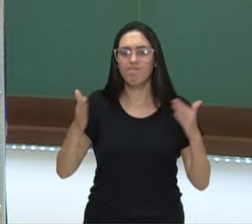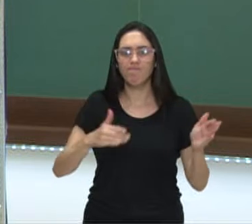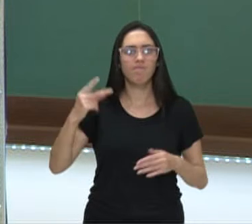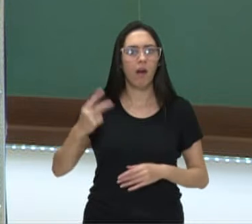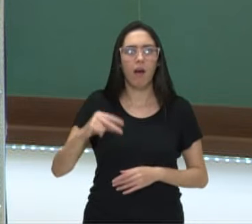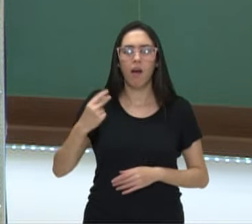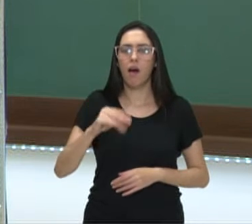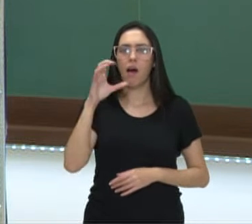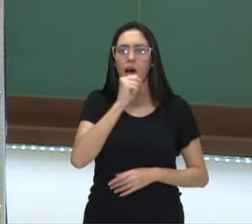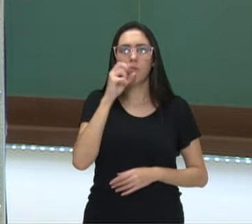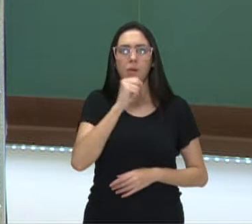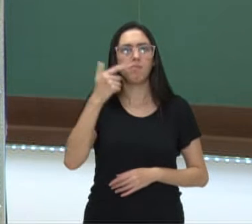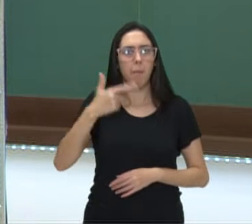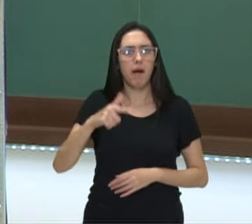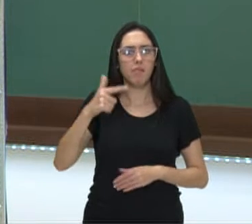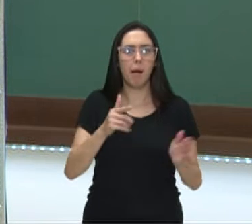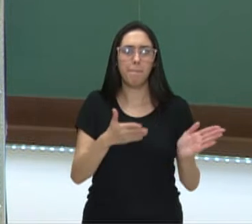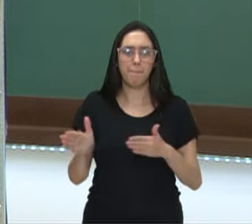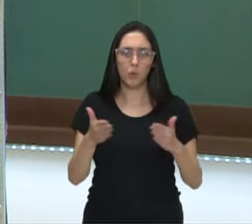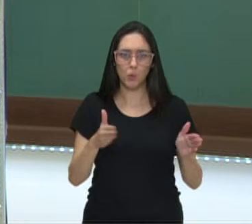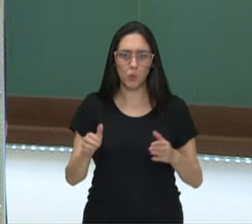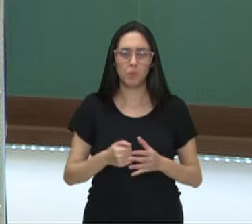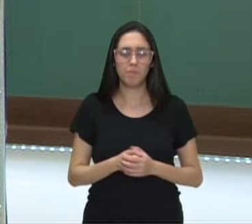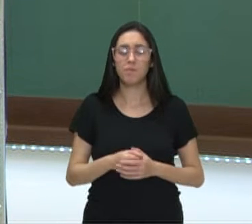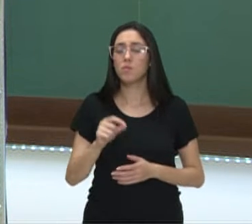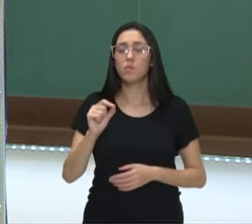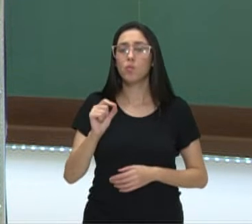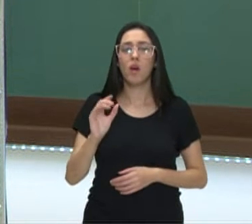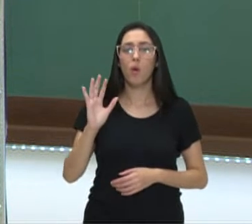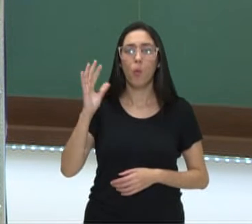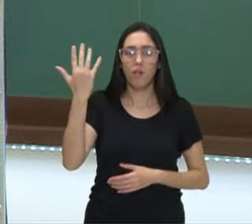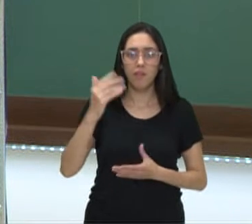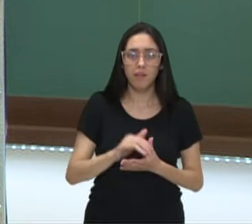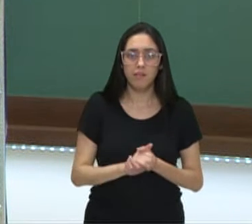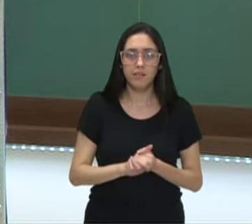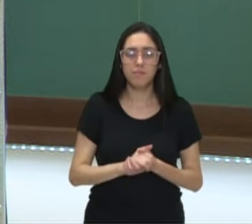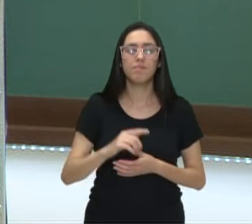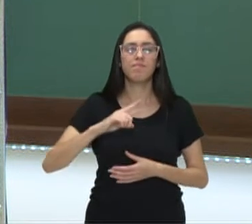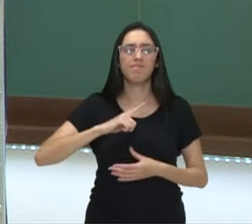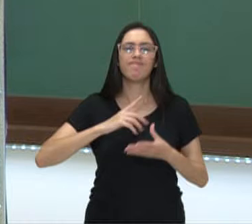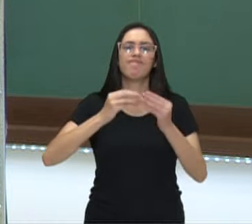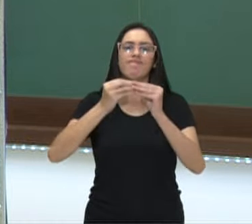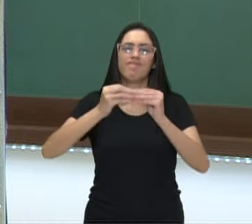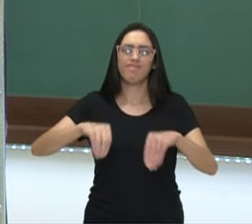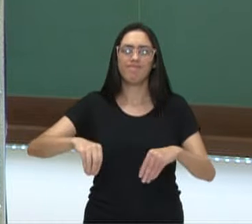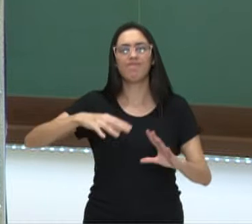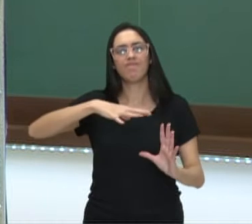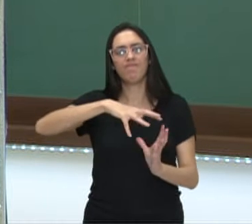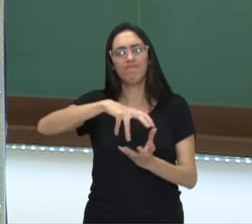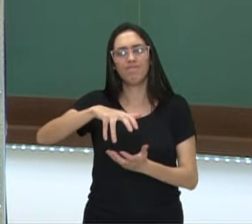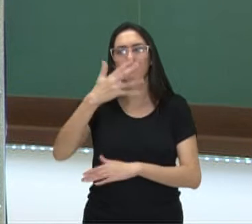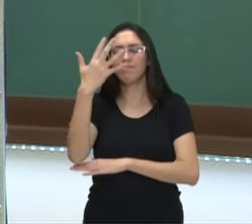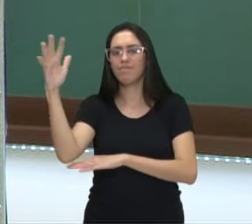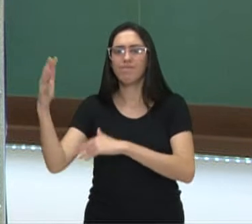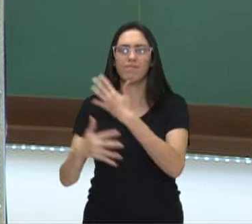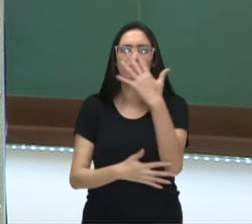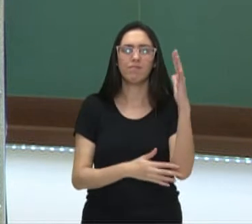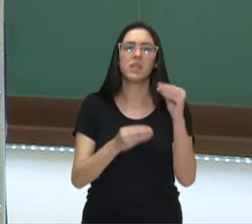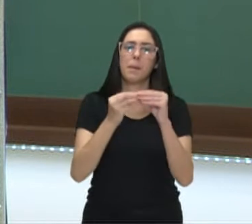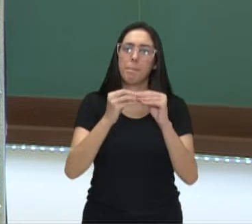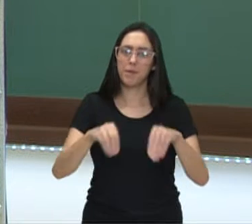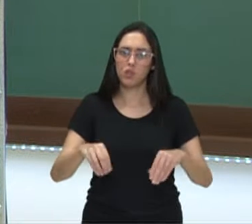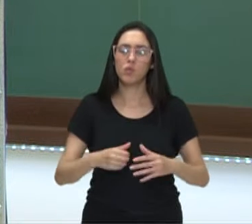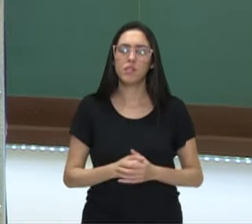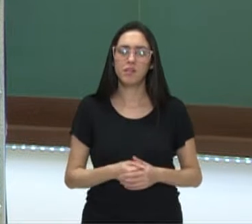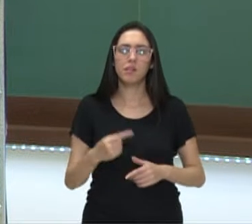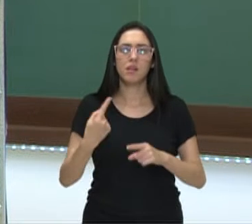mais. E o fato de cada vez elas produzirem mais, elas cada vez vão poluir mais o meio ambiente, porque nós temos a